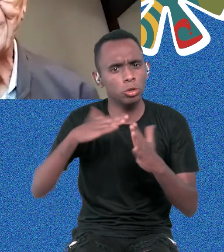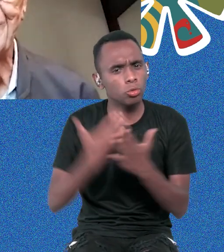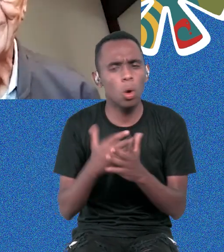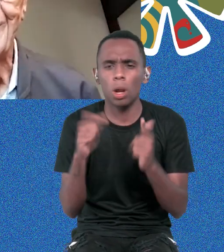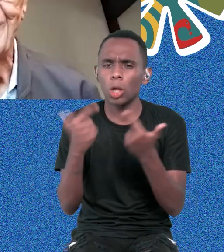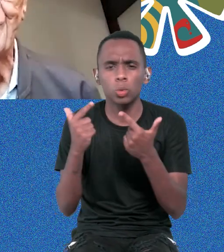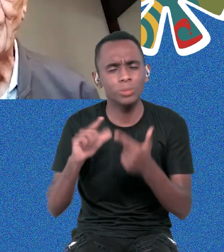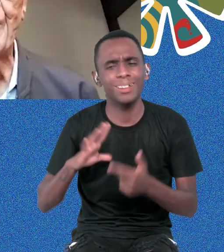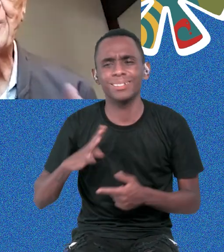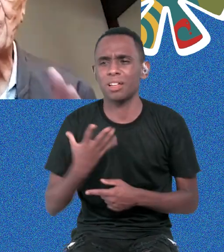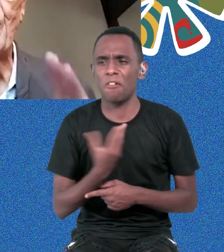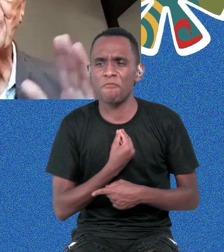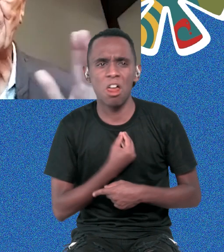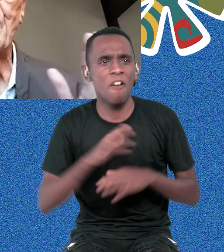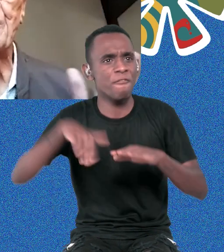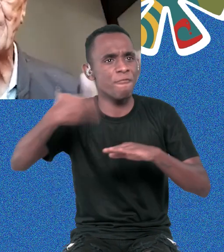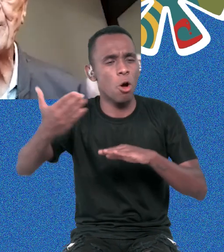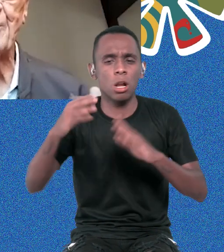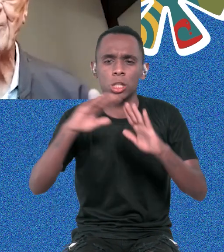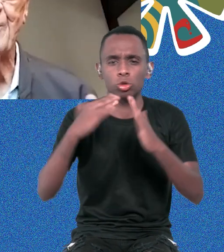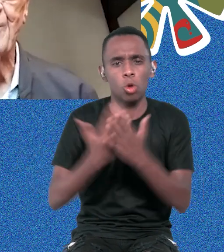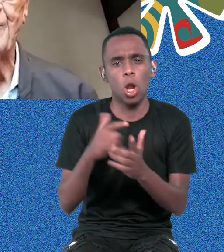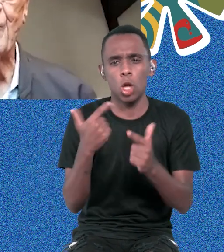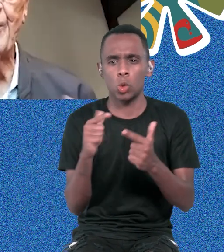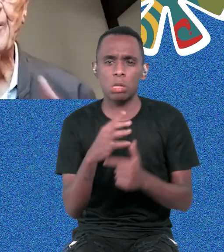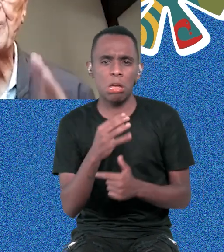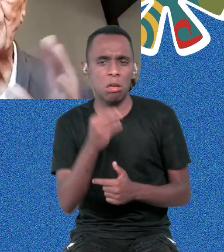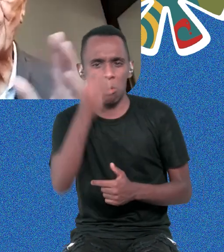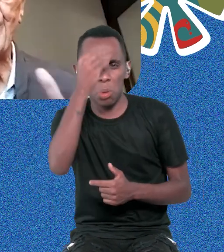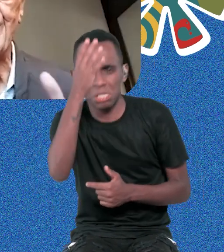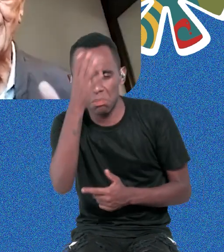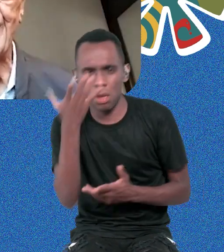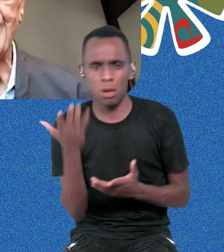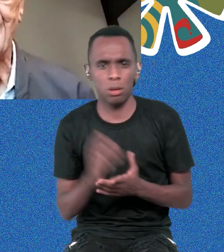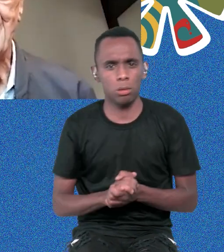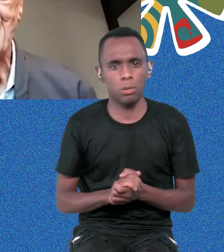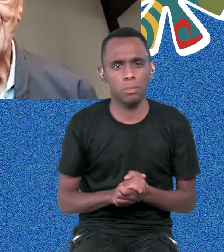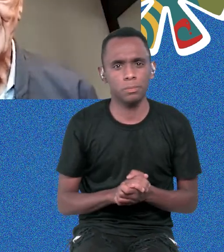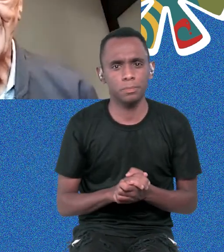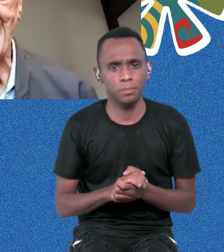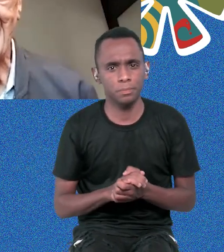salvação. Fora da escola não há conhecimento. Fora da escola,